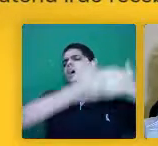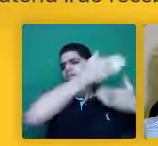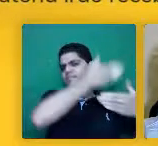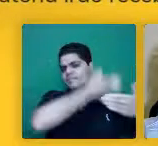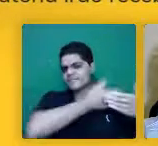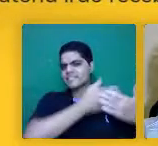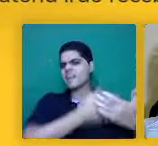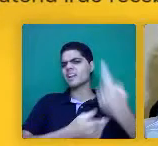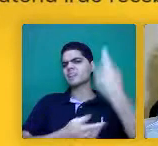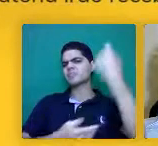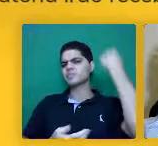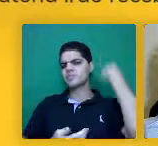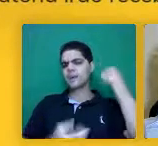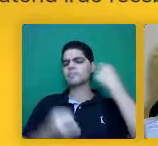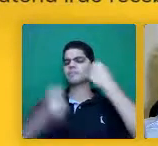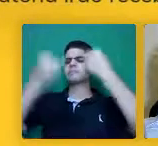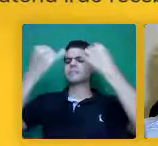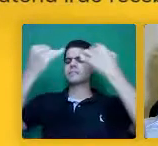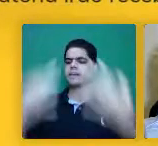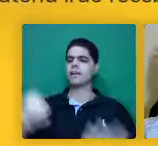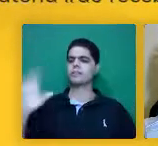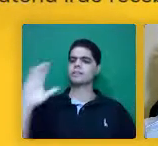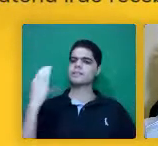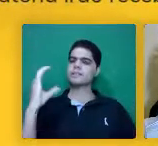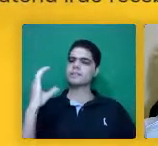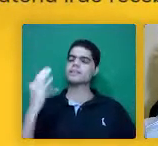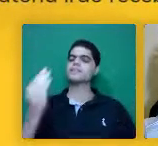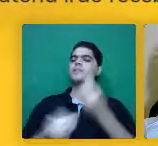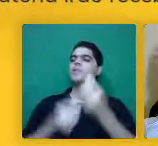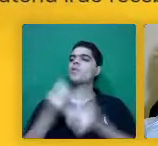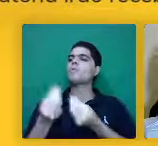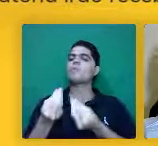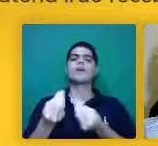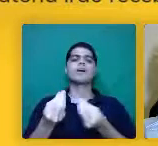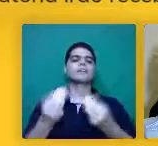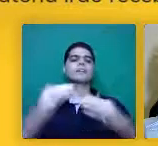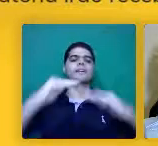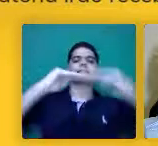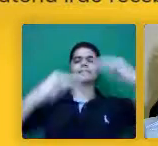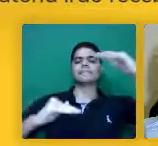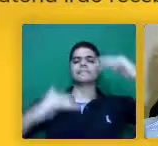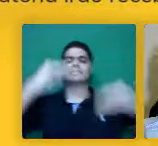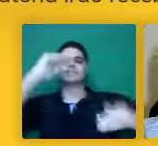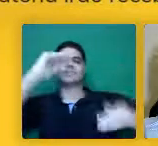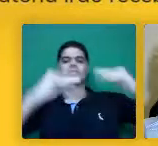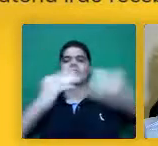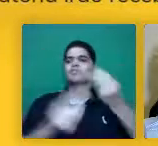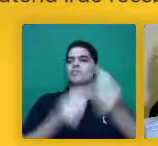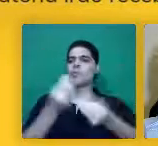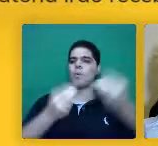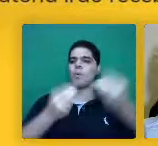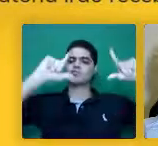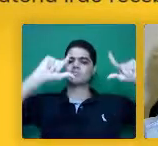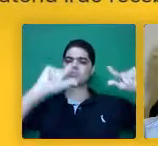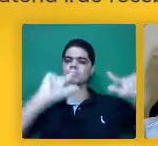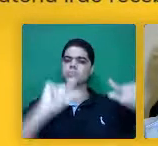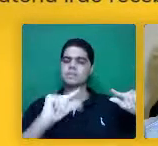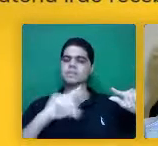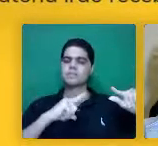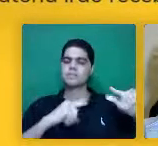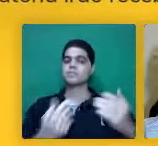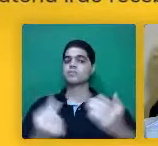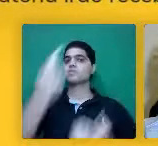gente da ciência para a redução da desigualdade, é aquela negra. Então, se vocês buscarem informações da Semana Nacional